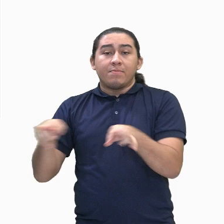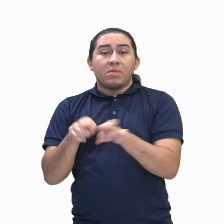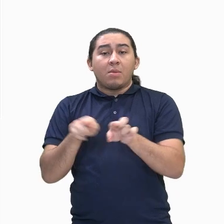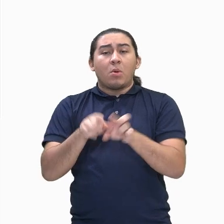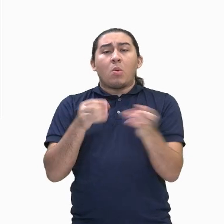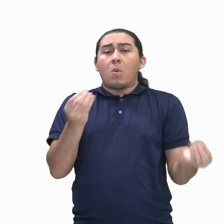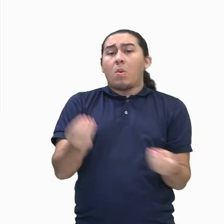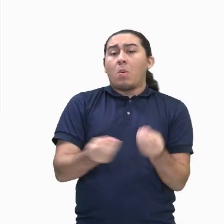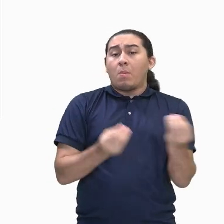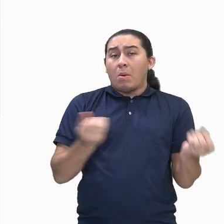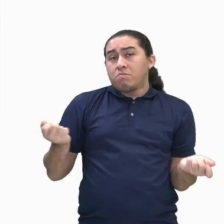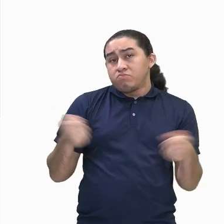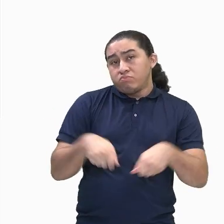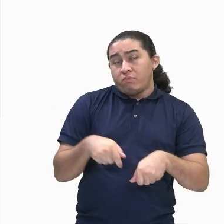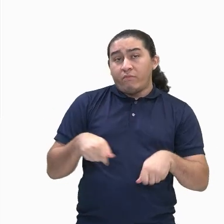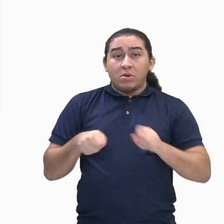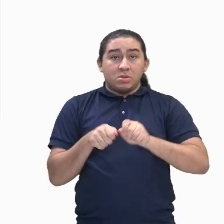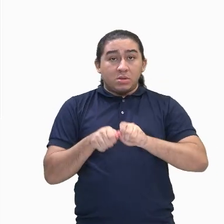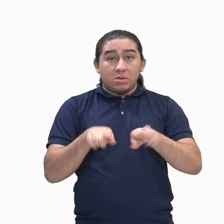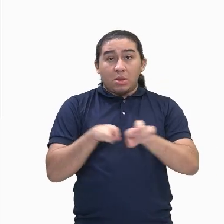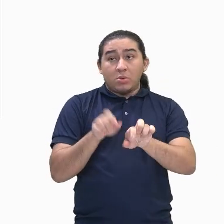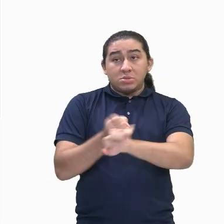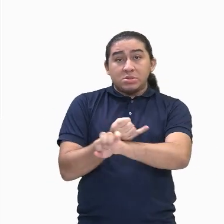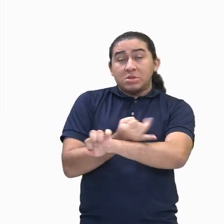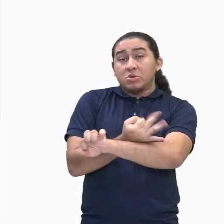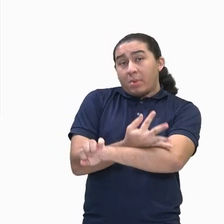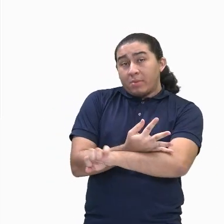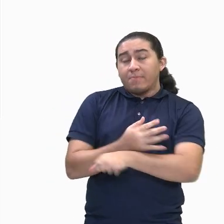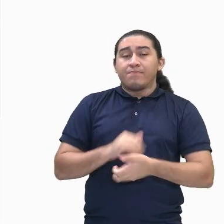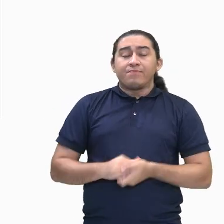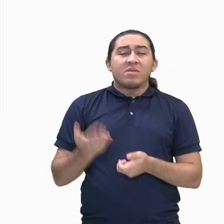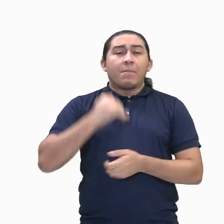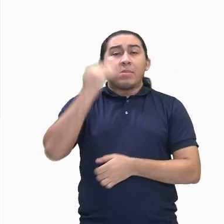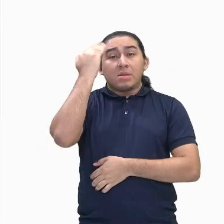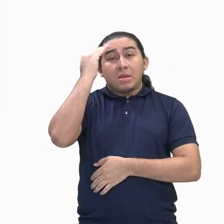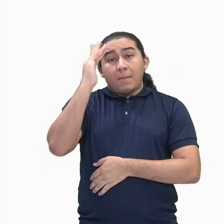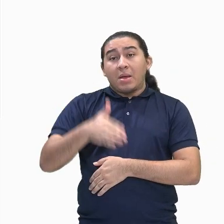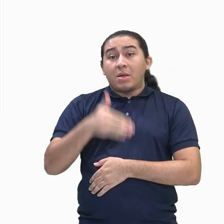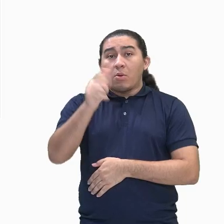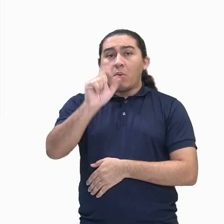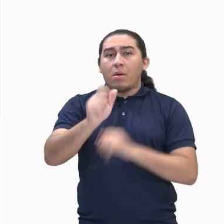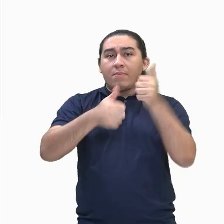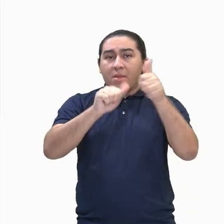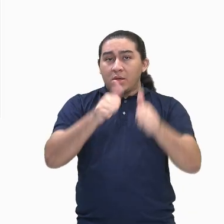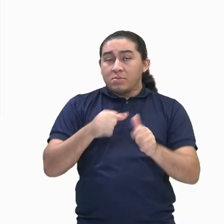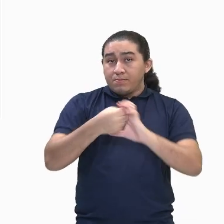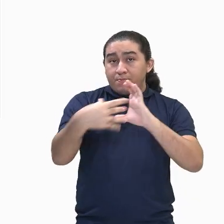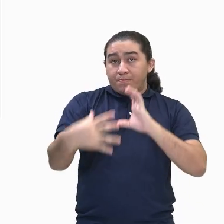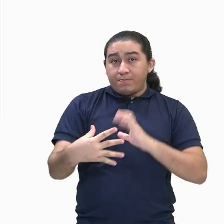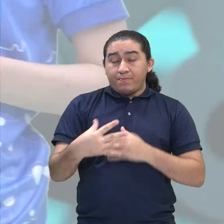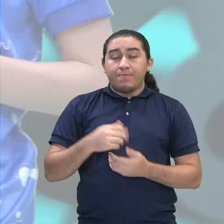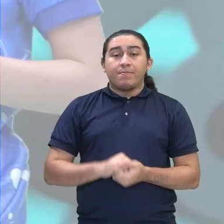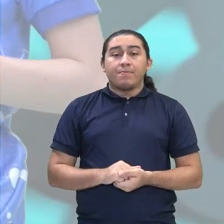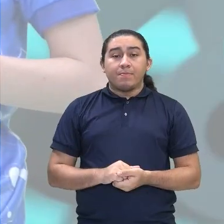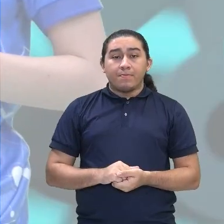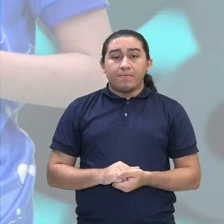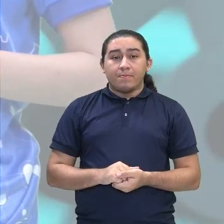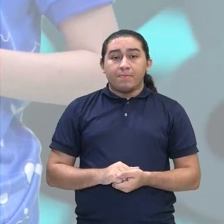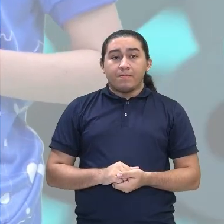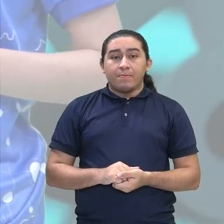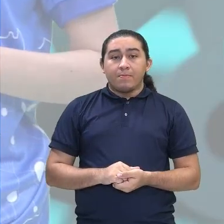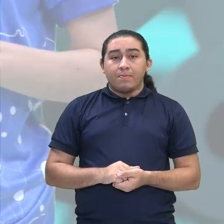como, o sentimento. Então, vamos entender um pouco a análise dos elementos?